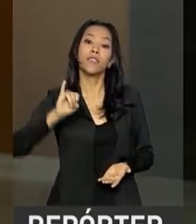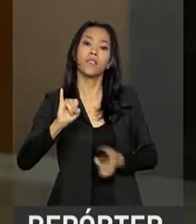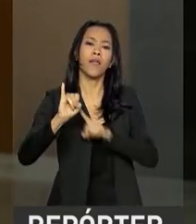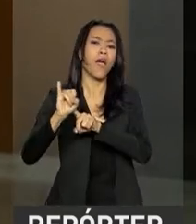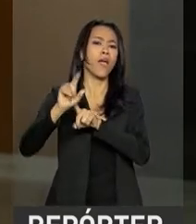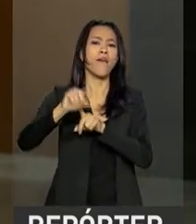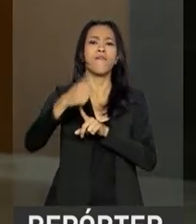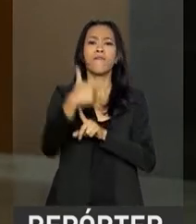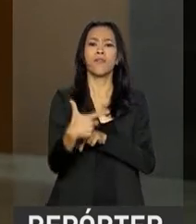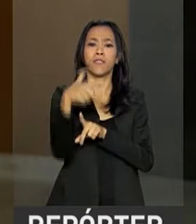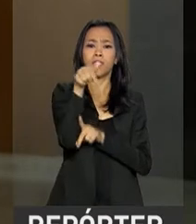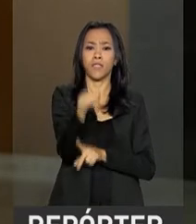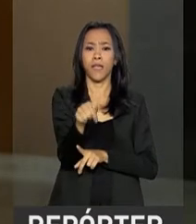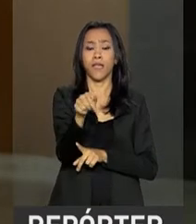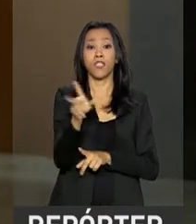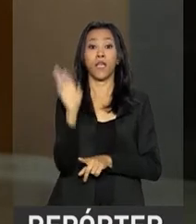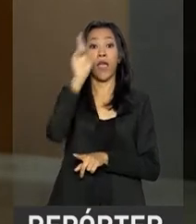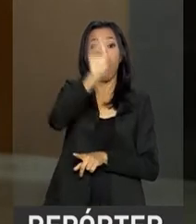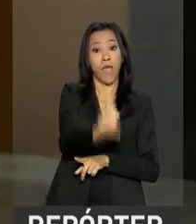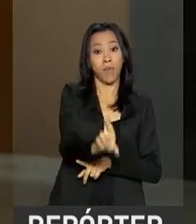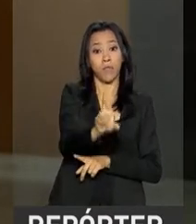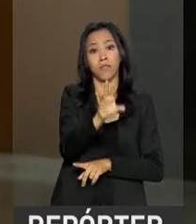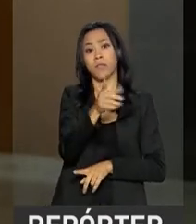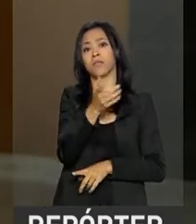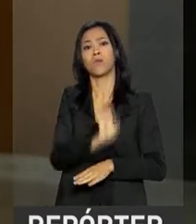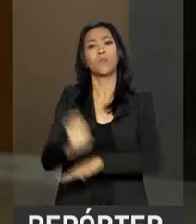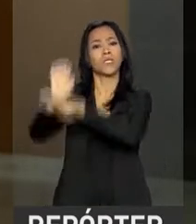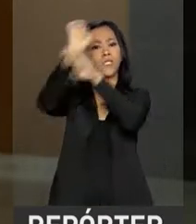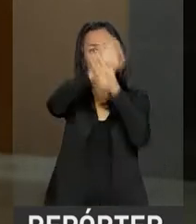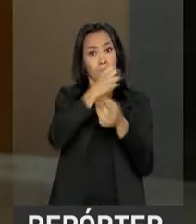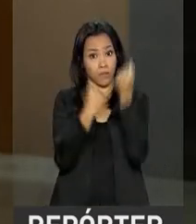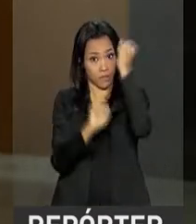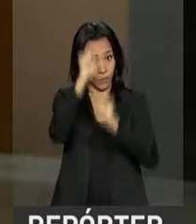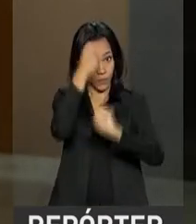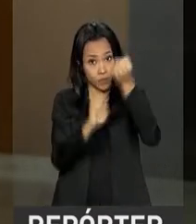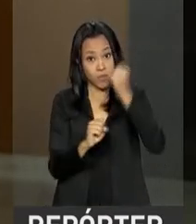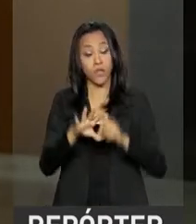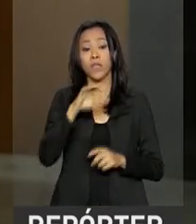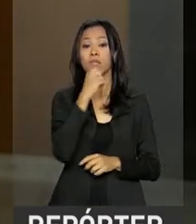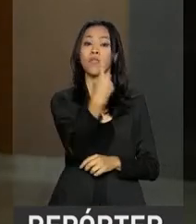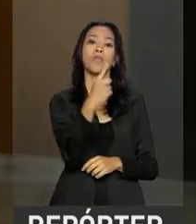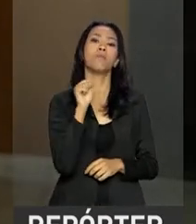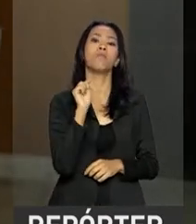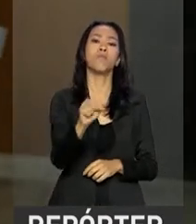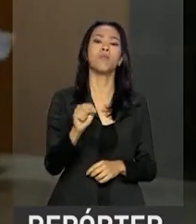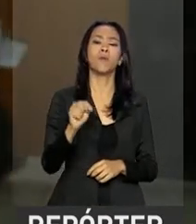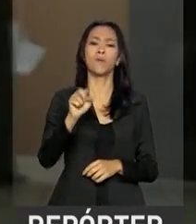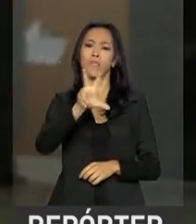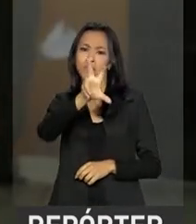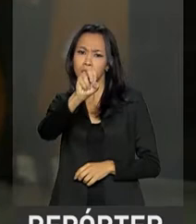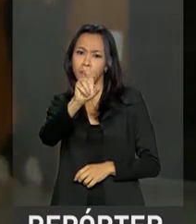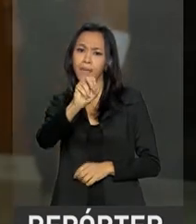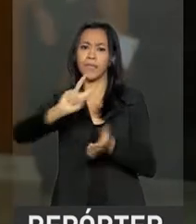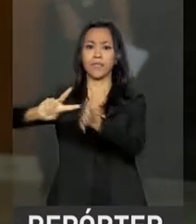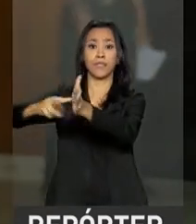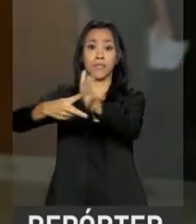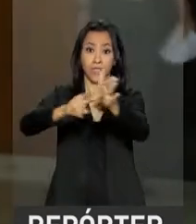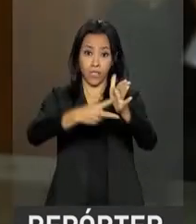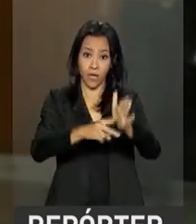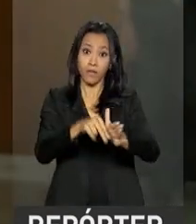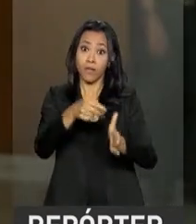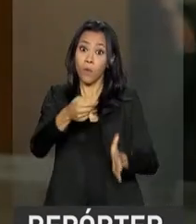27 federações estaduais da indústria e 1.250 sindicatos patronais que tem quase